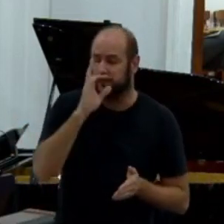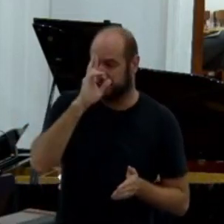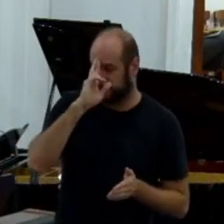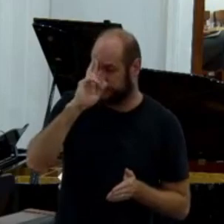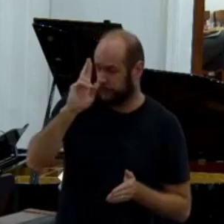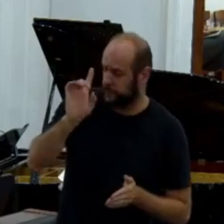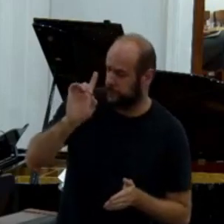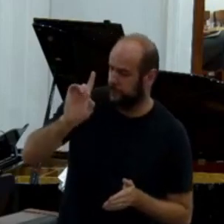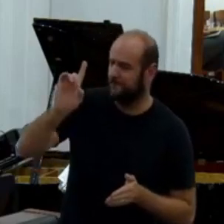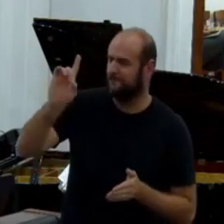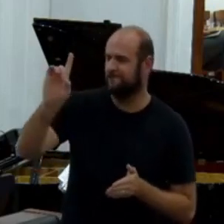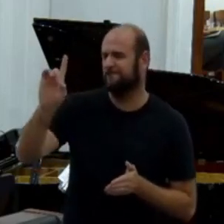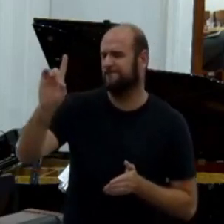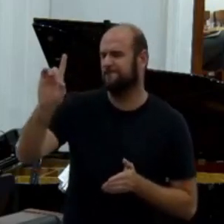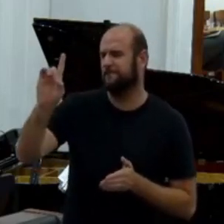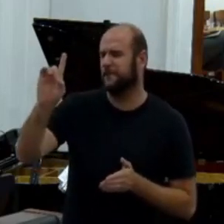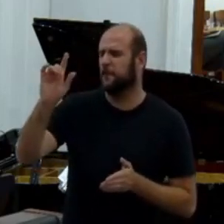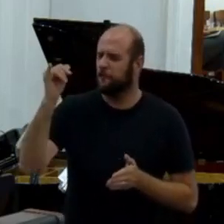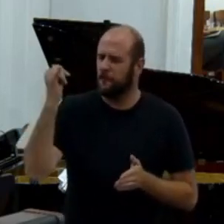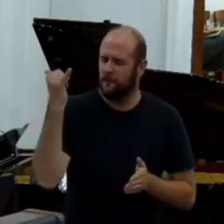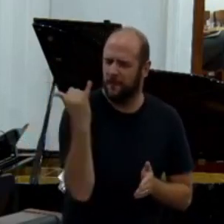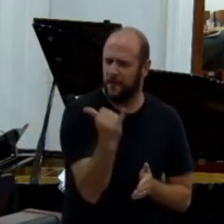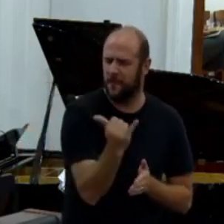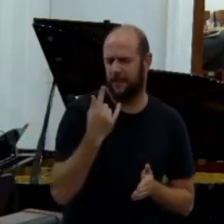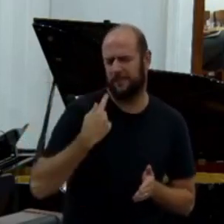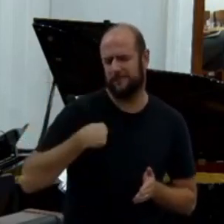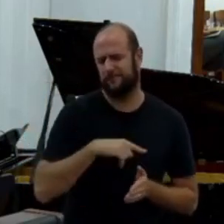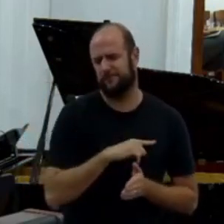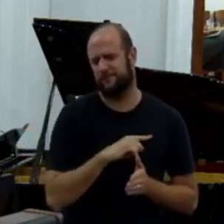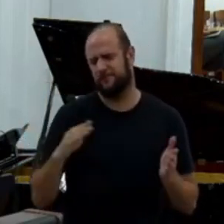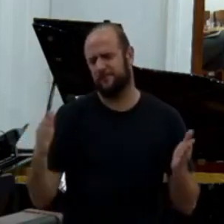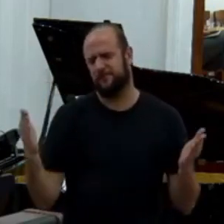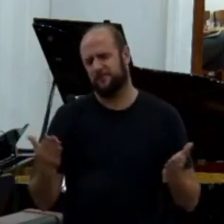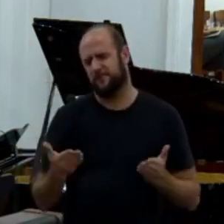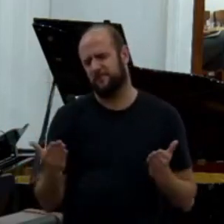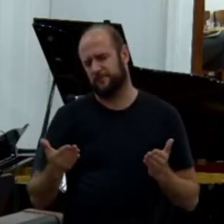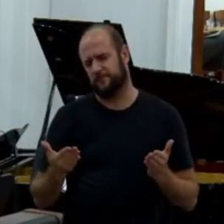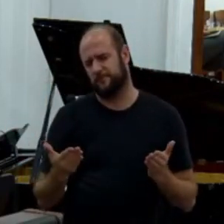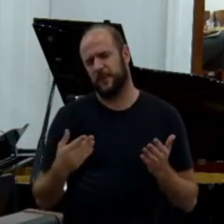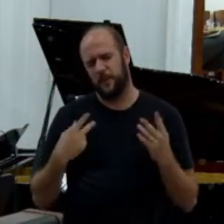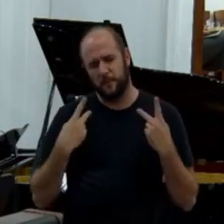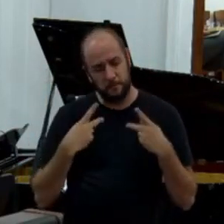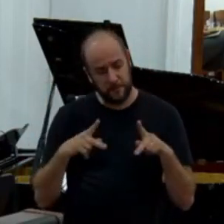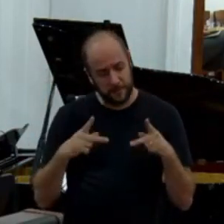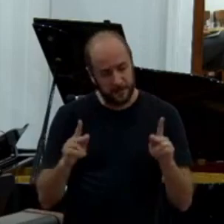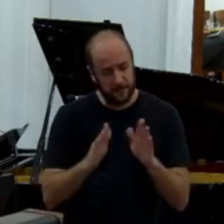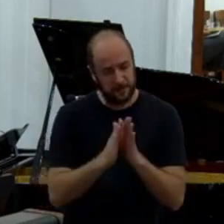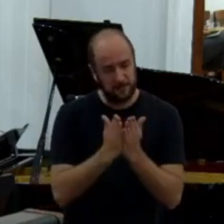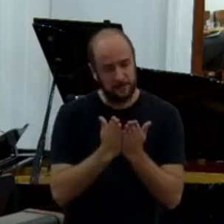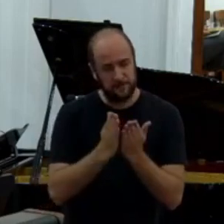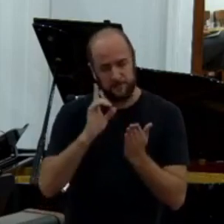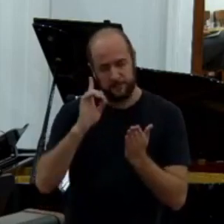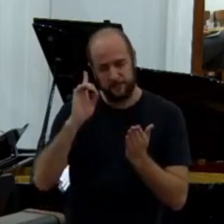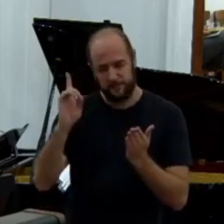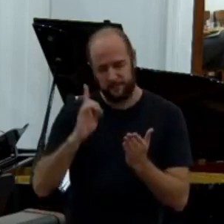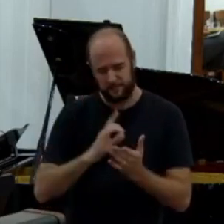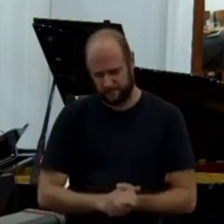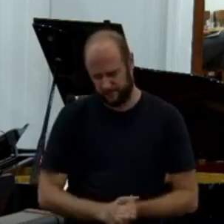Senhor Deus fale conosco nessa noite, através da exposição da Tua santa